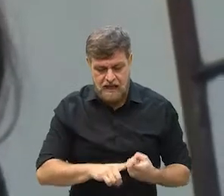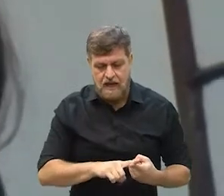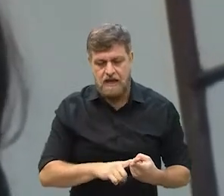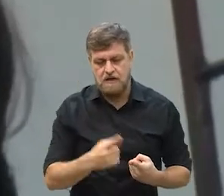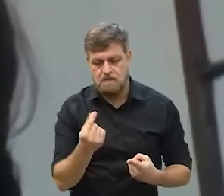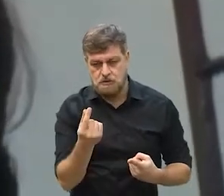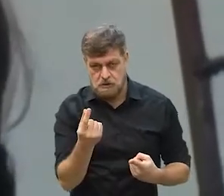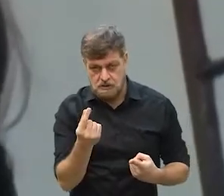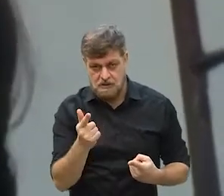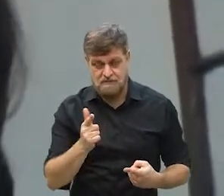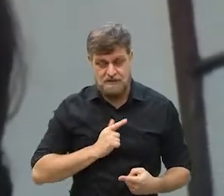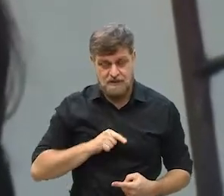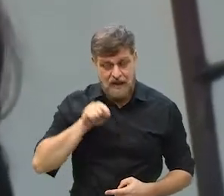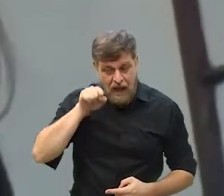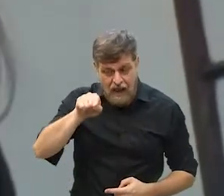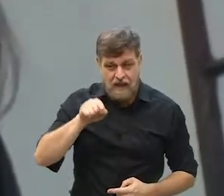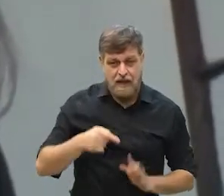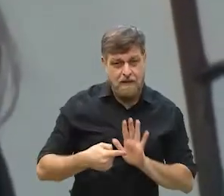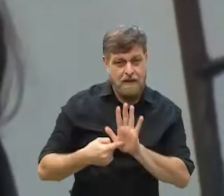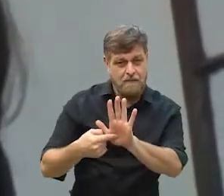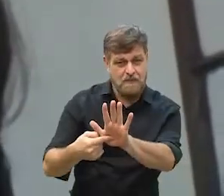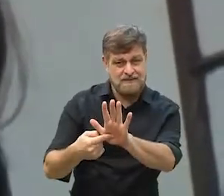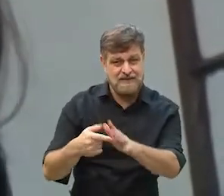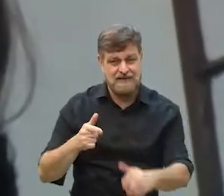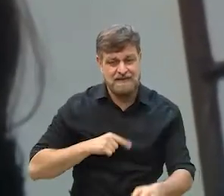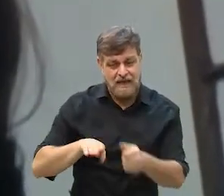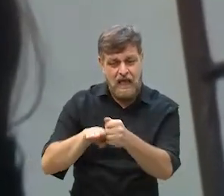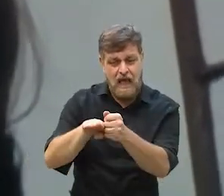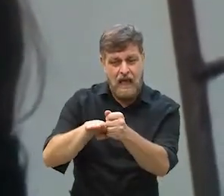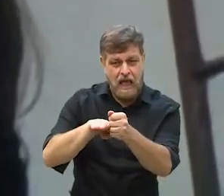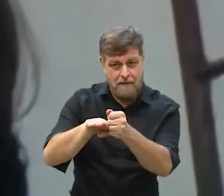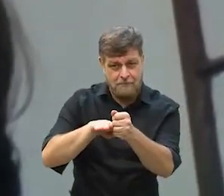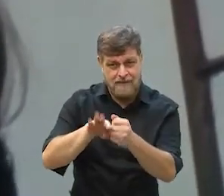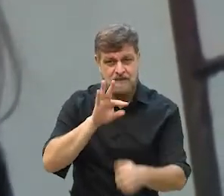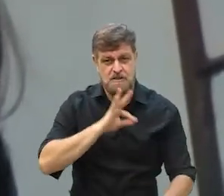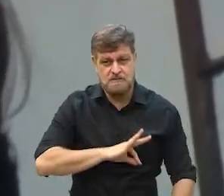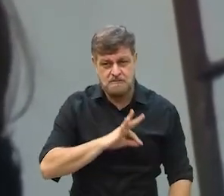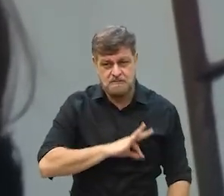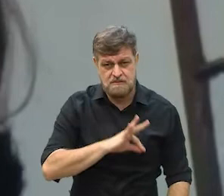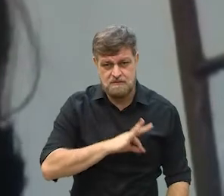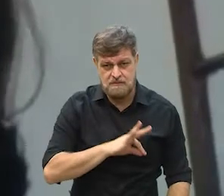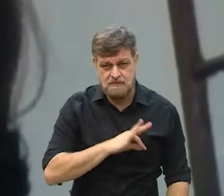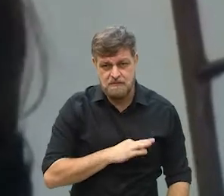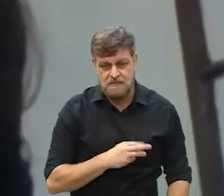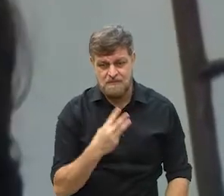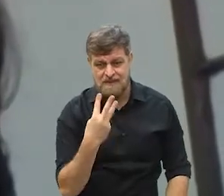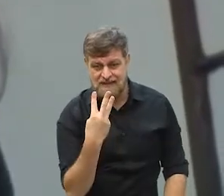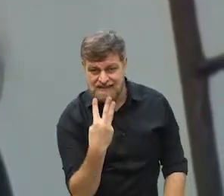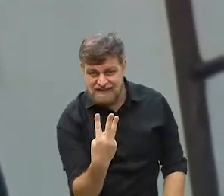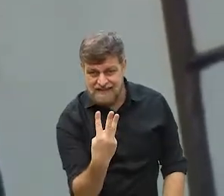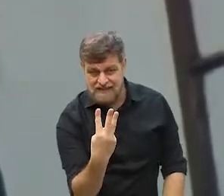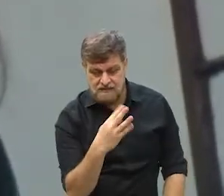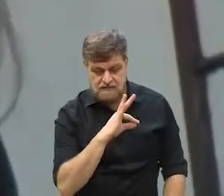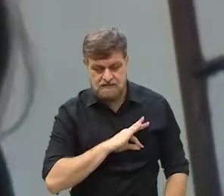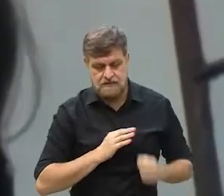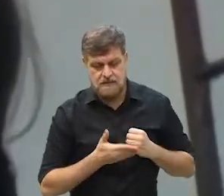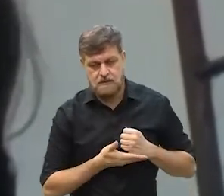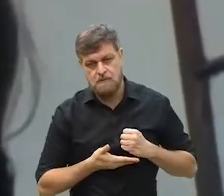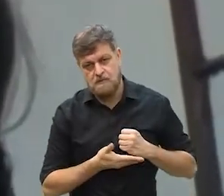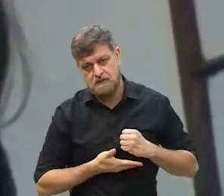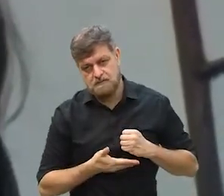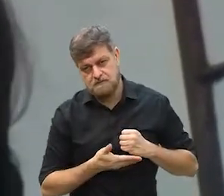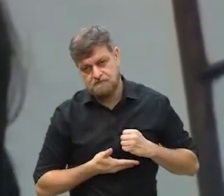de renda, nós podemos apontar aí a média salarial é em torno de 3 salários